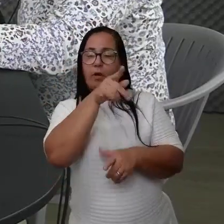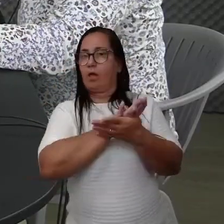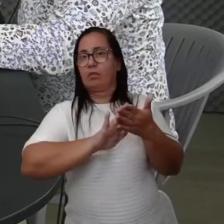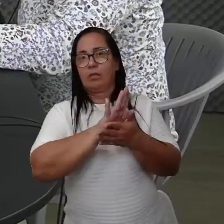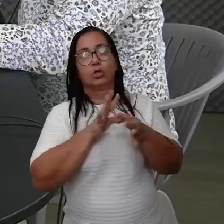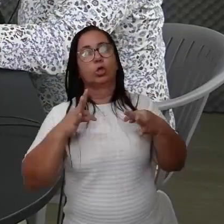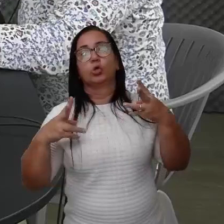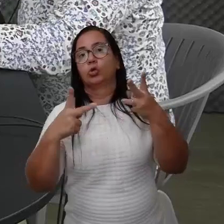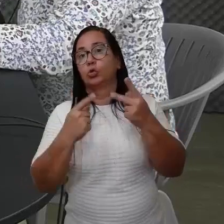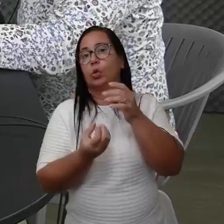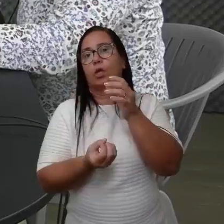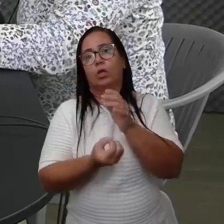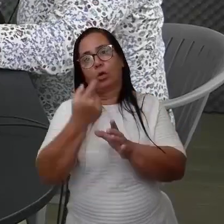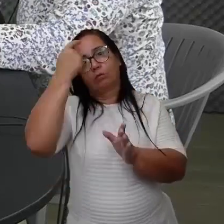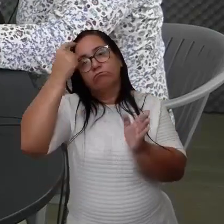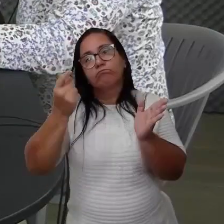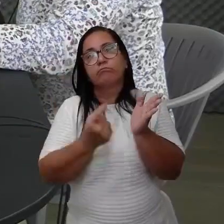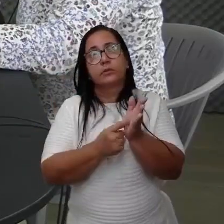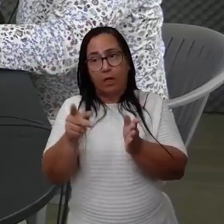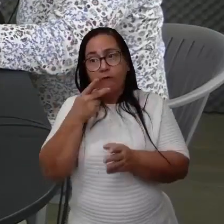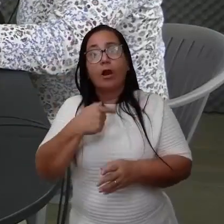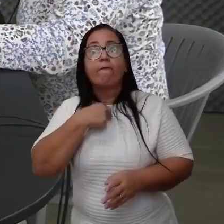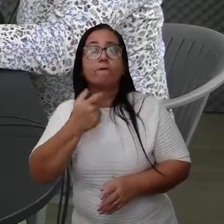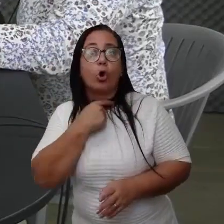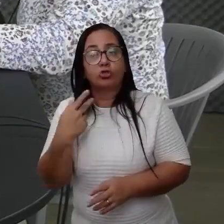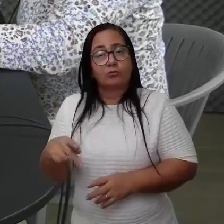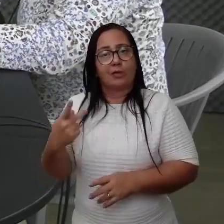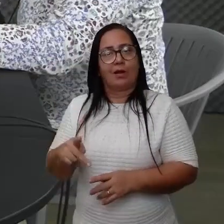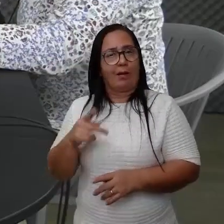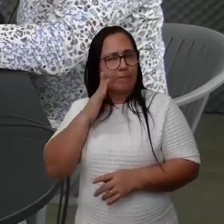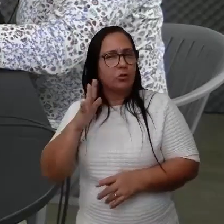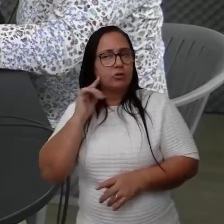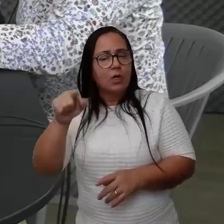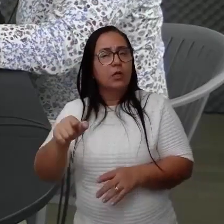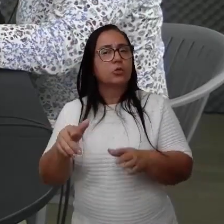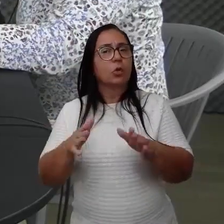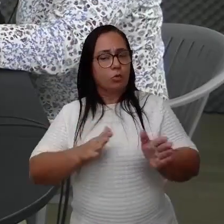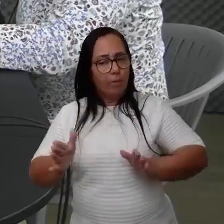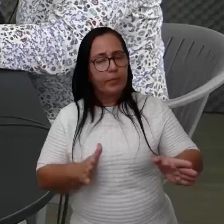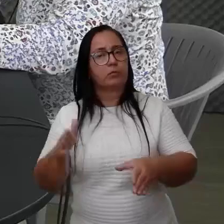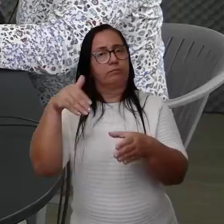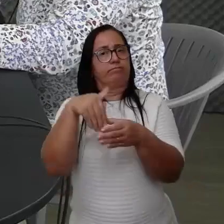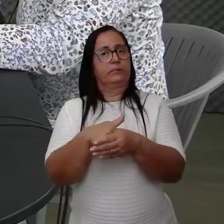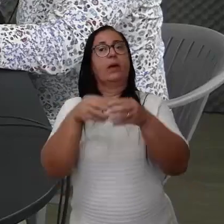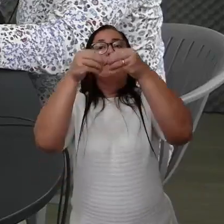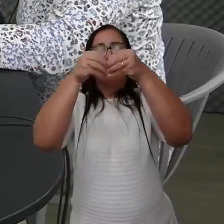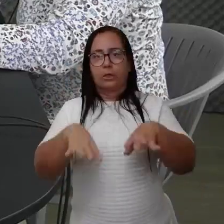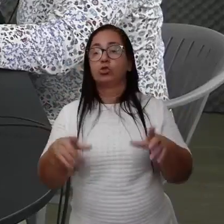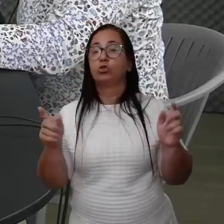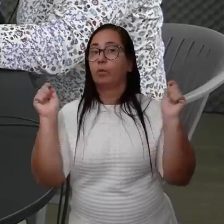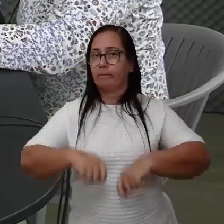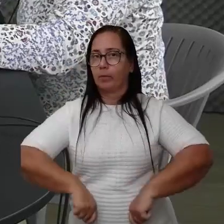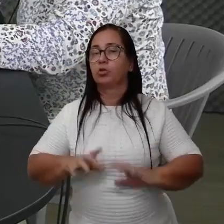foi feito por inteligência artificial. E está ela lá falando. Então, imagina isso nas eleições, o tipo de prejuízo que não pode